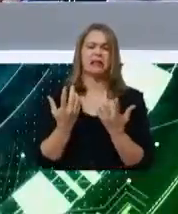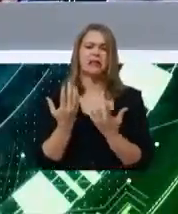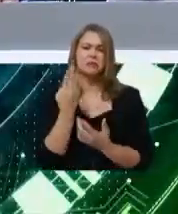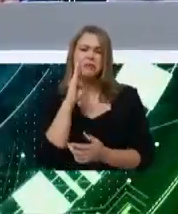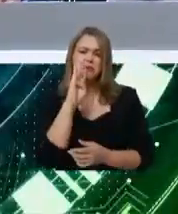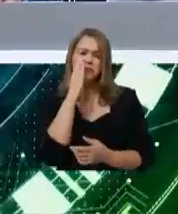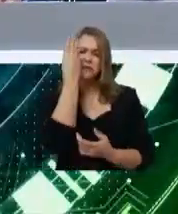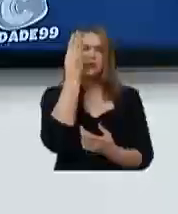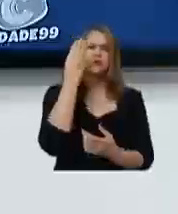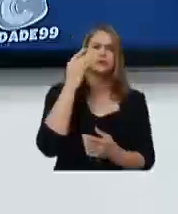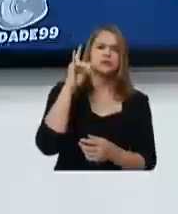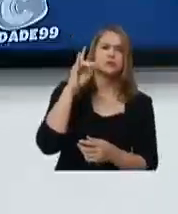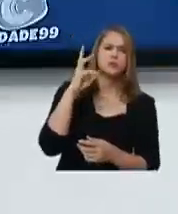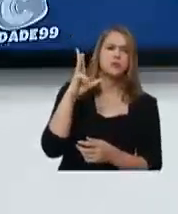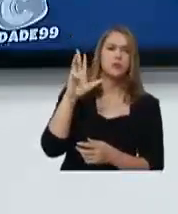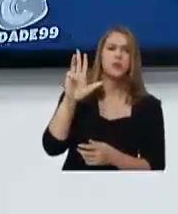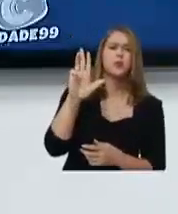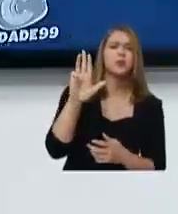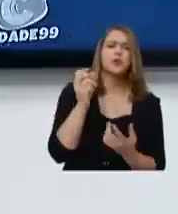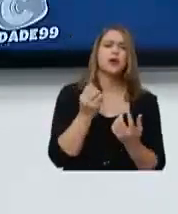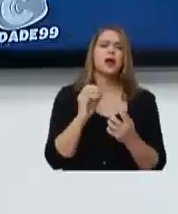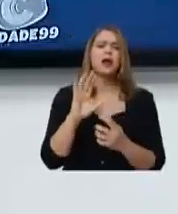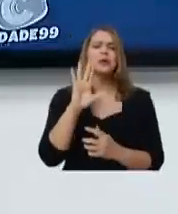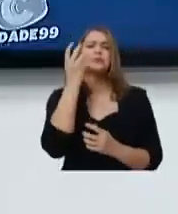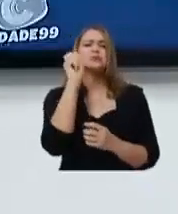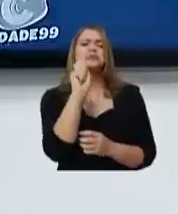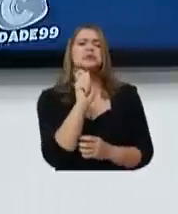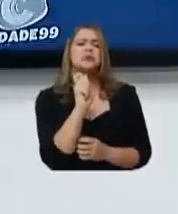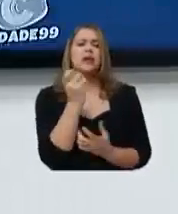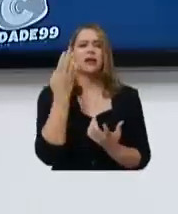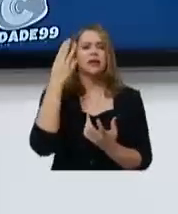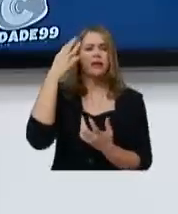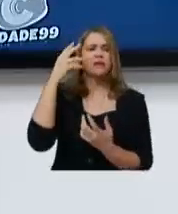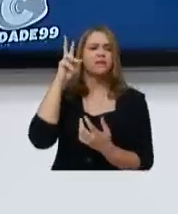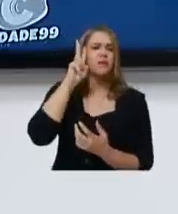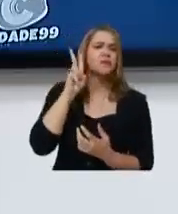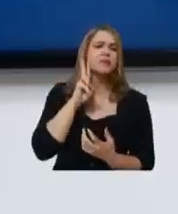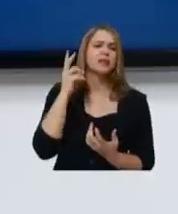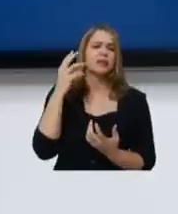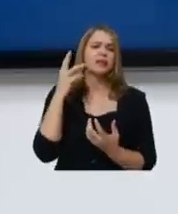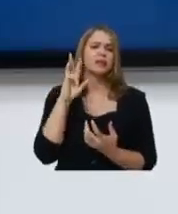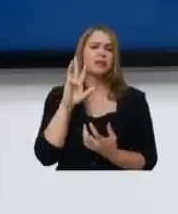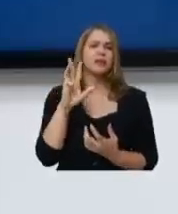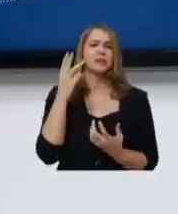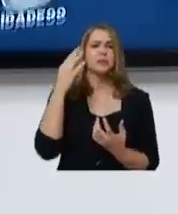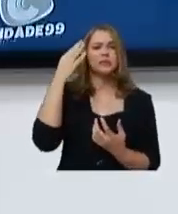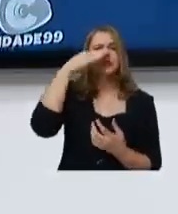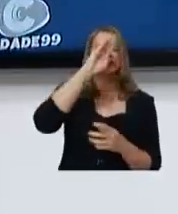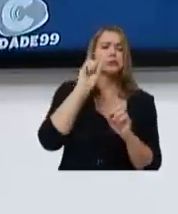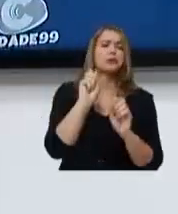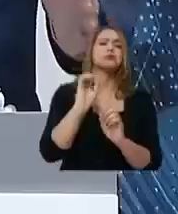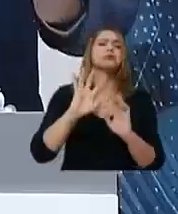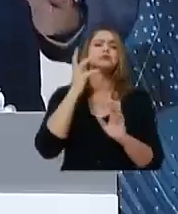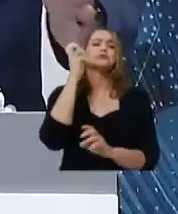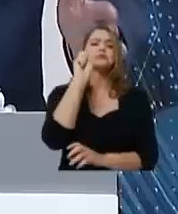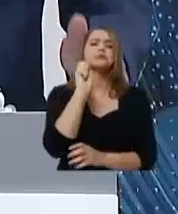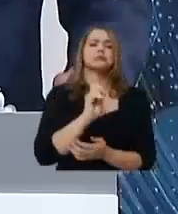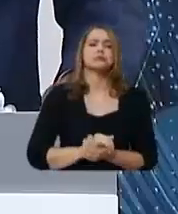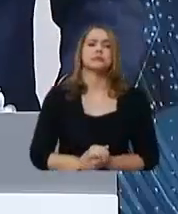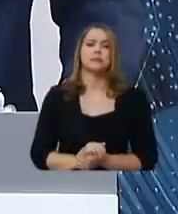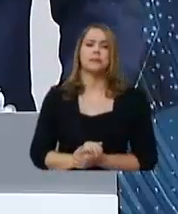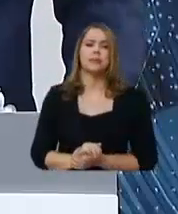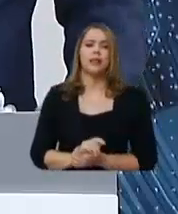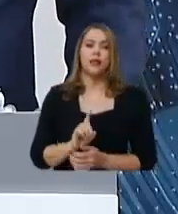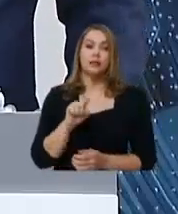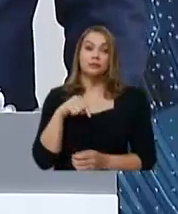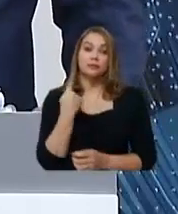pelo poder candidato Rogério Carvalho o senhor tem dois minutos para resposta bom nós somos